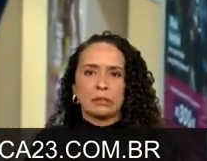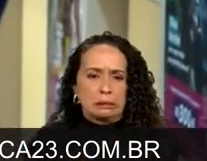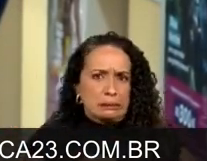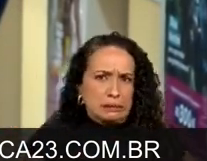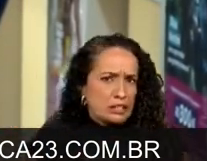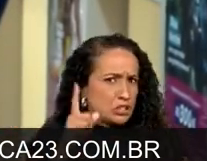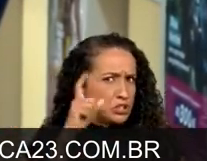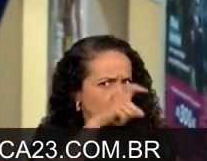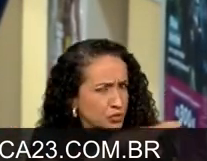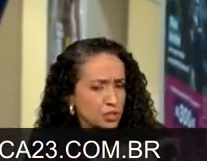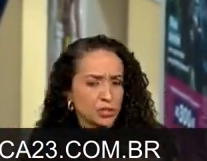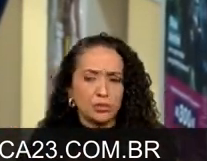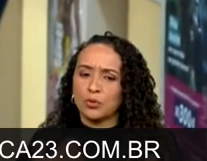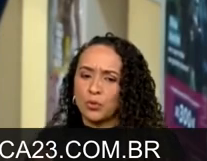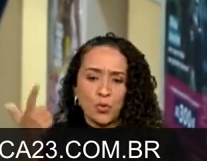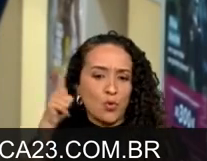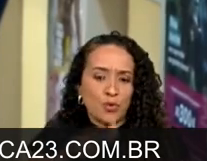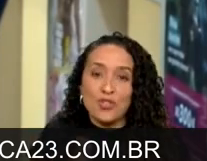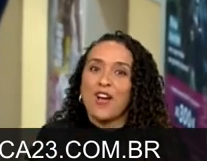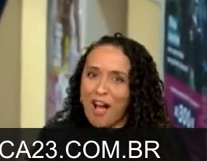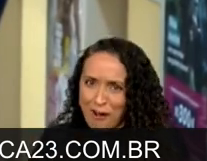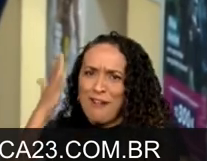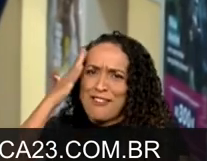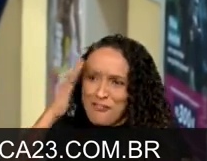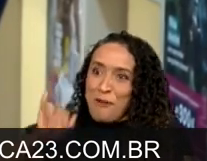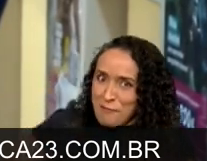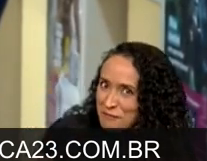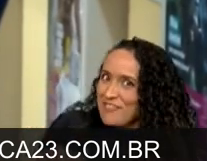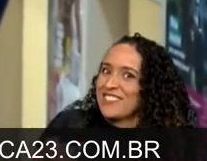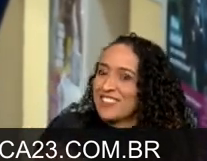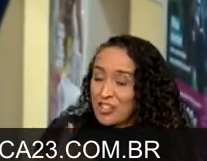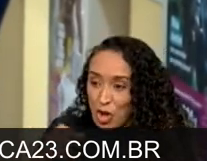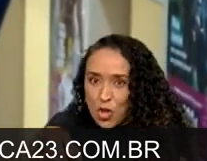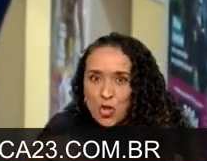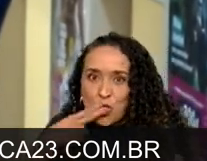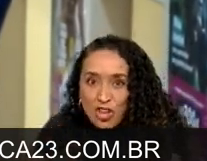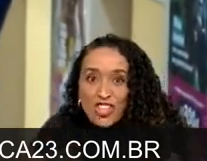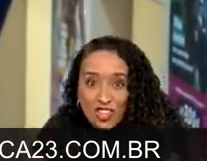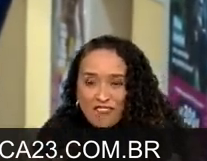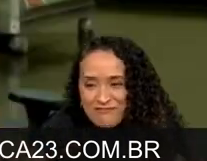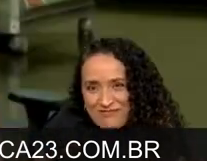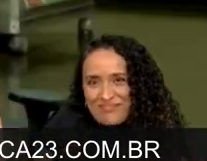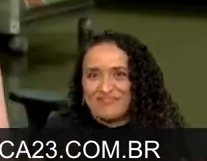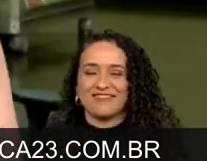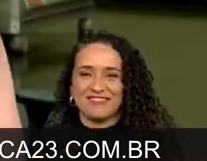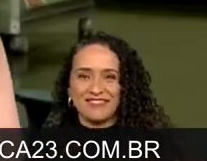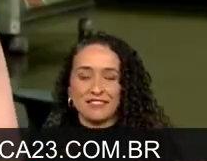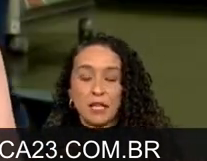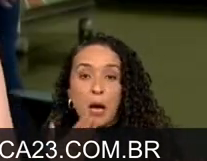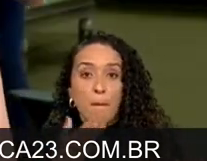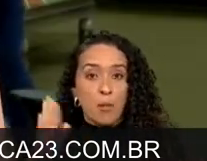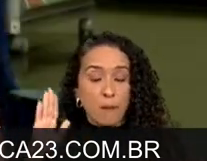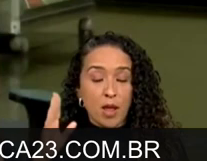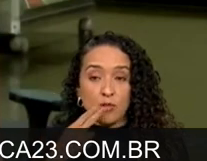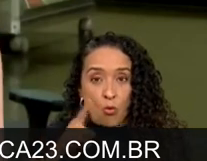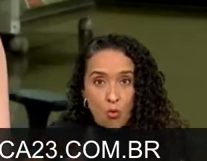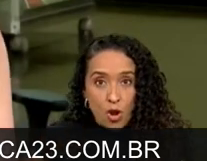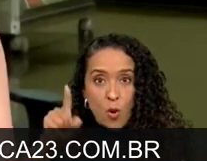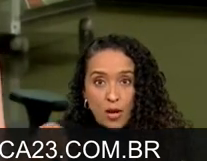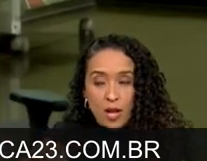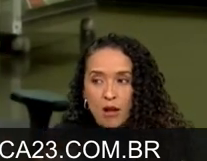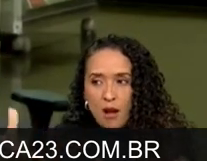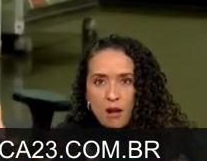mega difíceis e sabendo oportunidade dessa agora, eu acho que eu vou aproveitar agora, né? Estou no Correios, então acho que eu já vou aproveitar. A promessa dos Correios é que